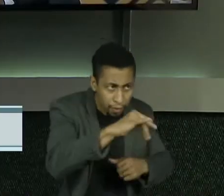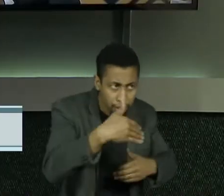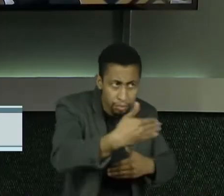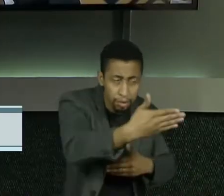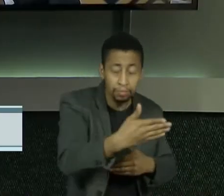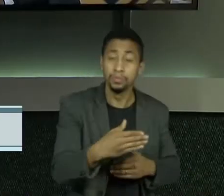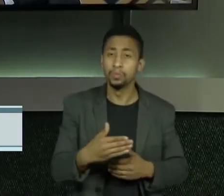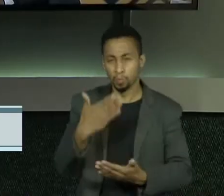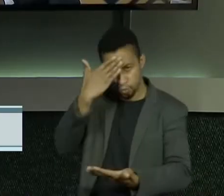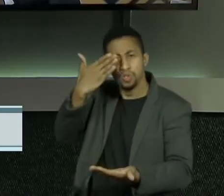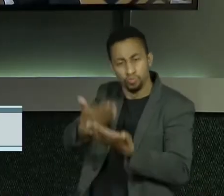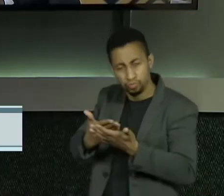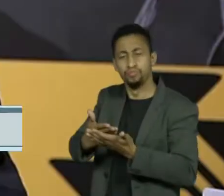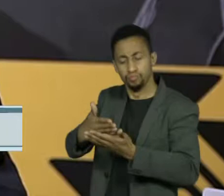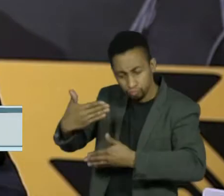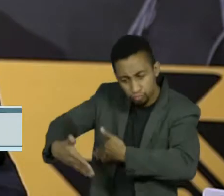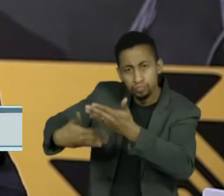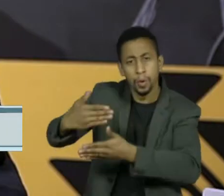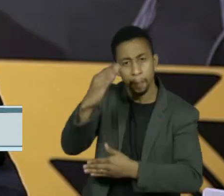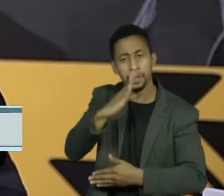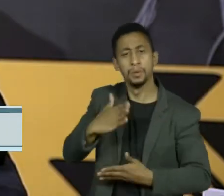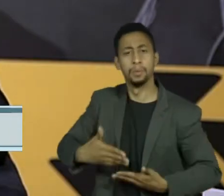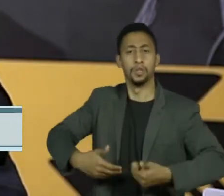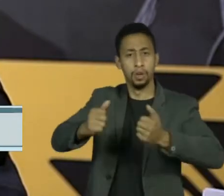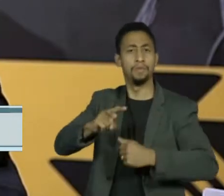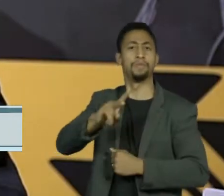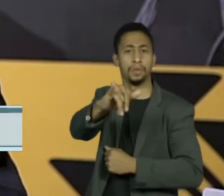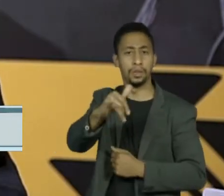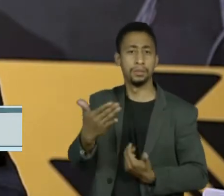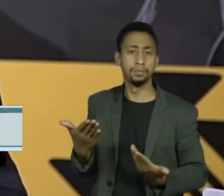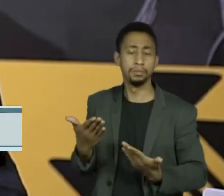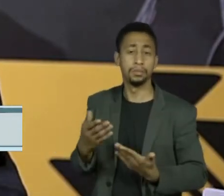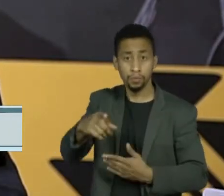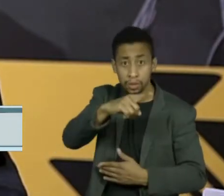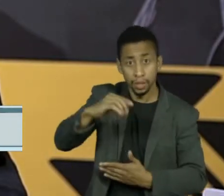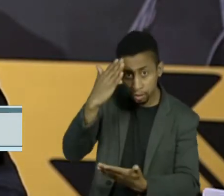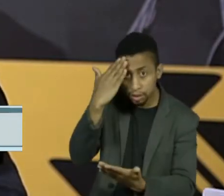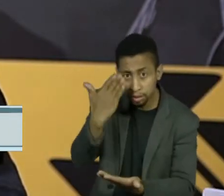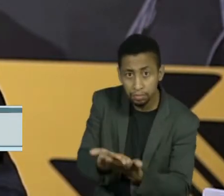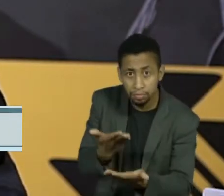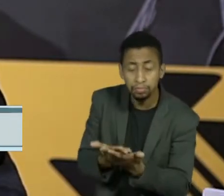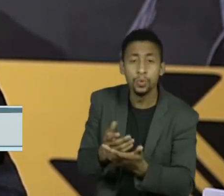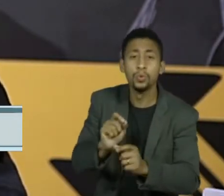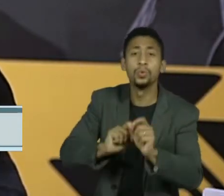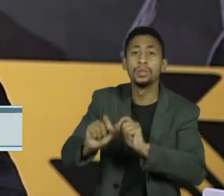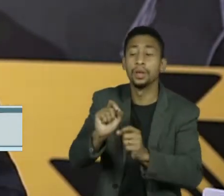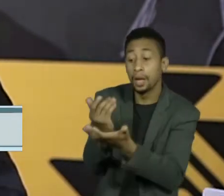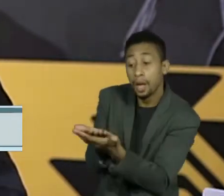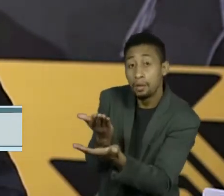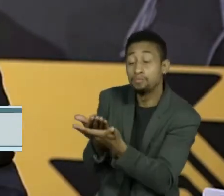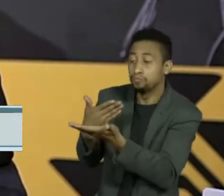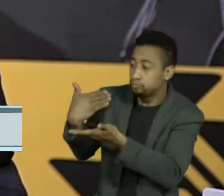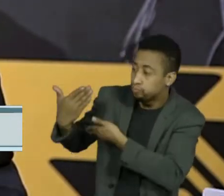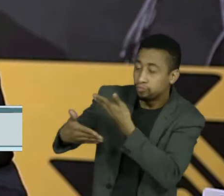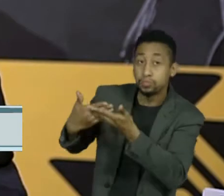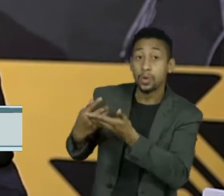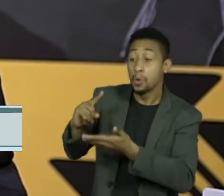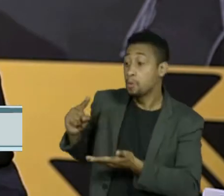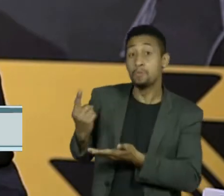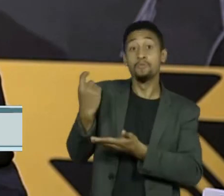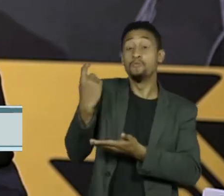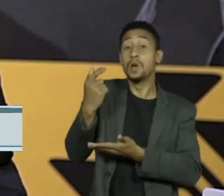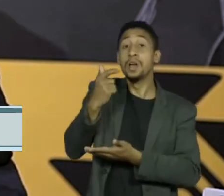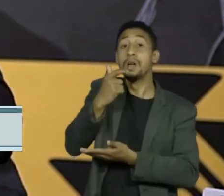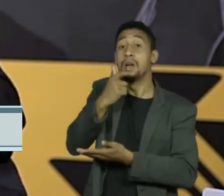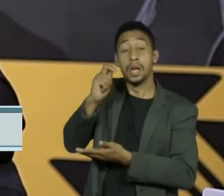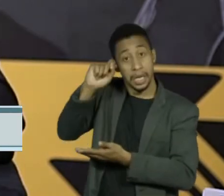certeza. Vamos conseguir porque, como nós sabemos e aprendemos, essa foi a luta do primeiro negro que pisou nesse chão.